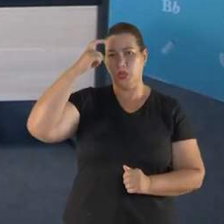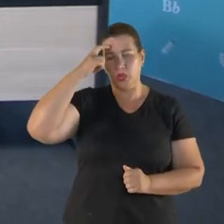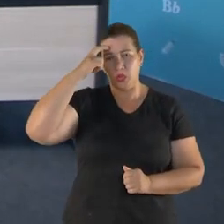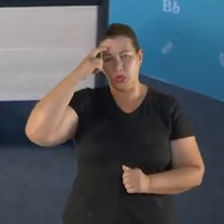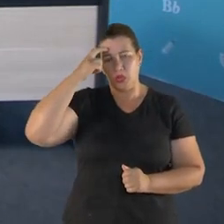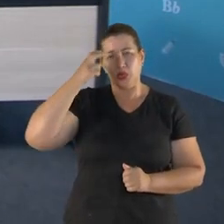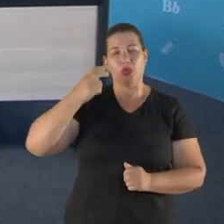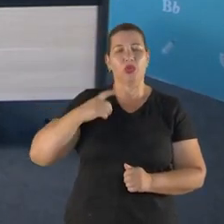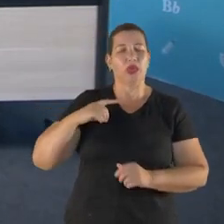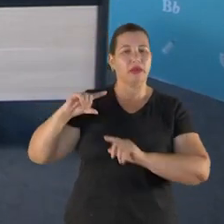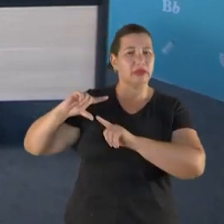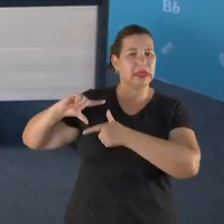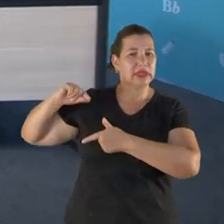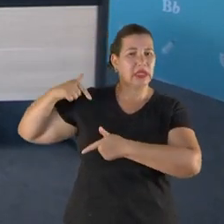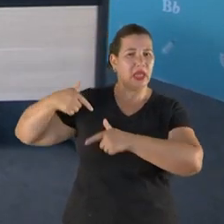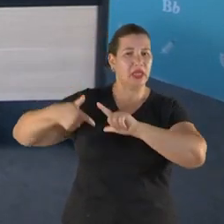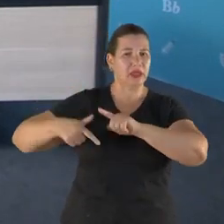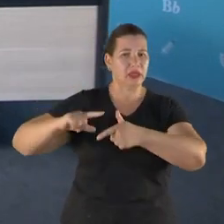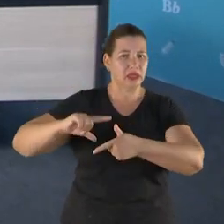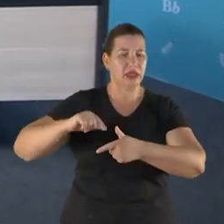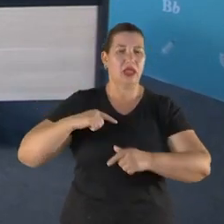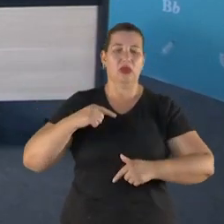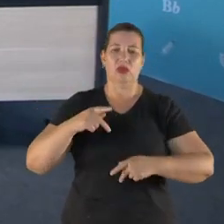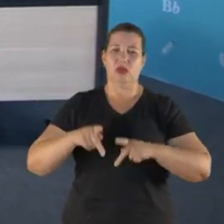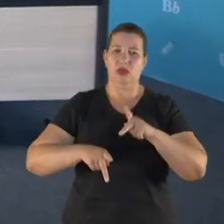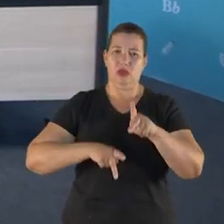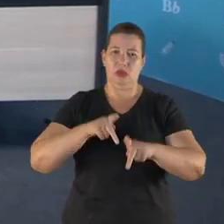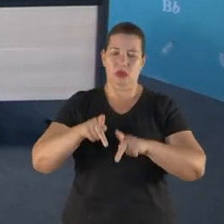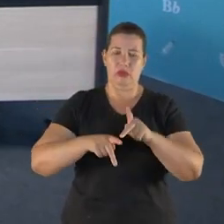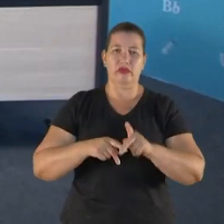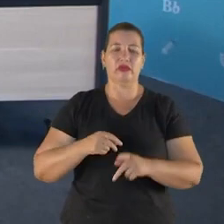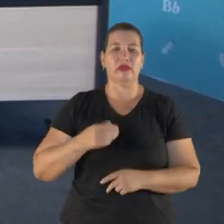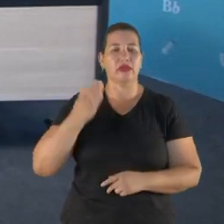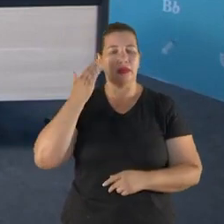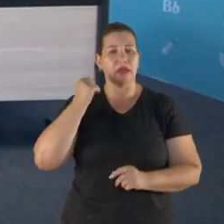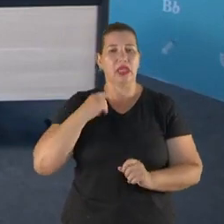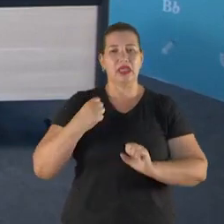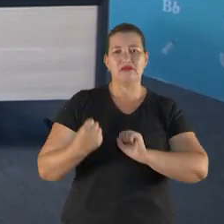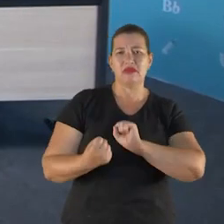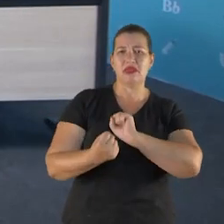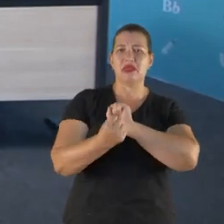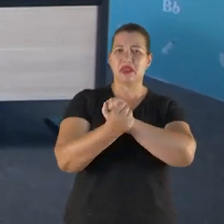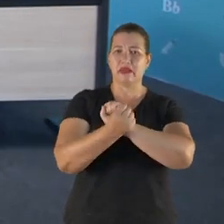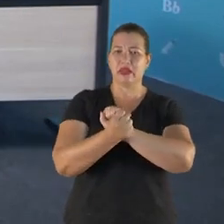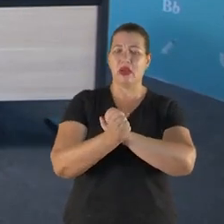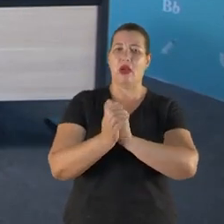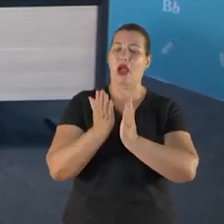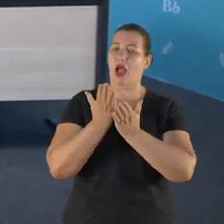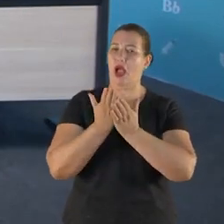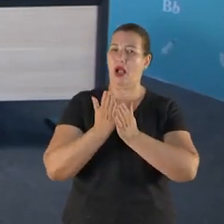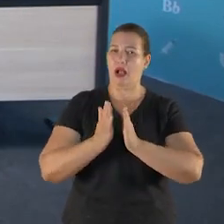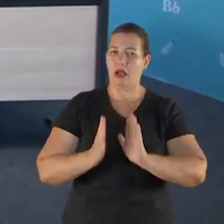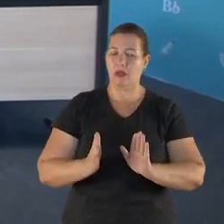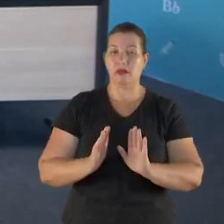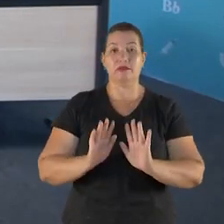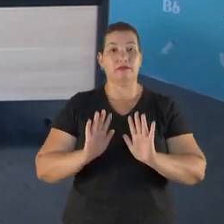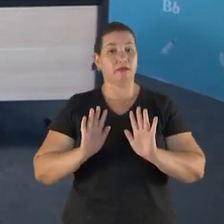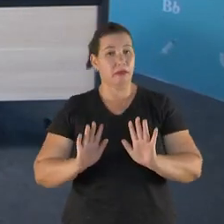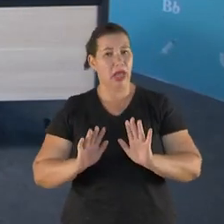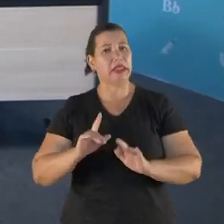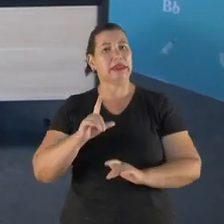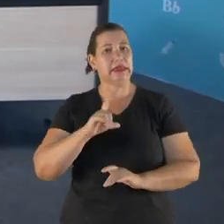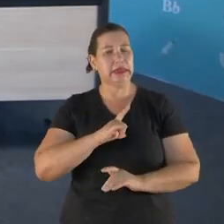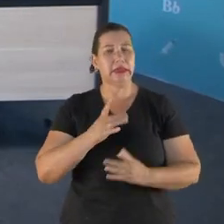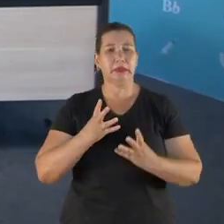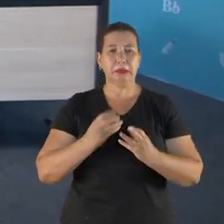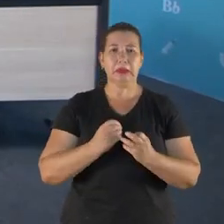consigo toda a cultura, costumes e tradições do seu povo. É ter em mente que a escravidão foi